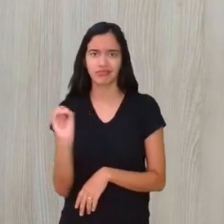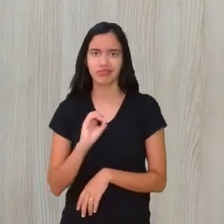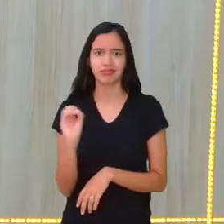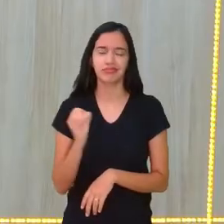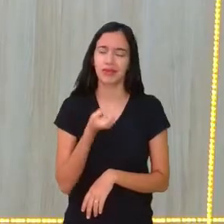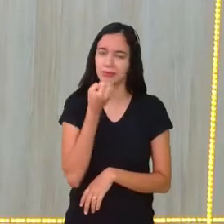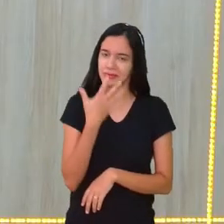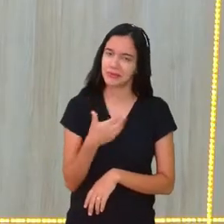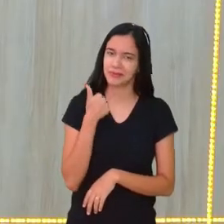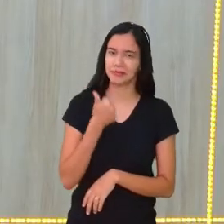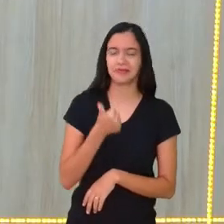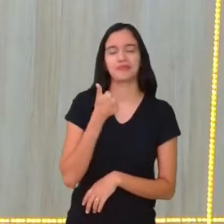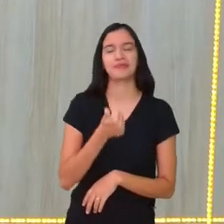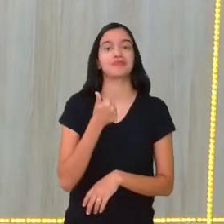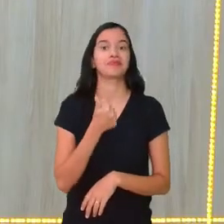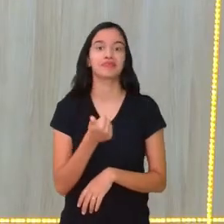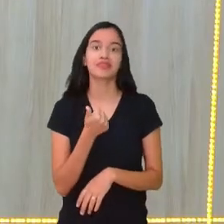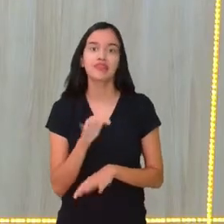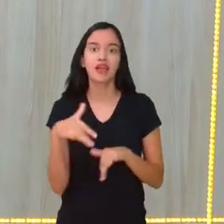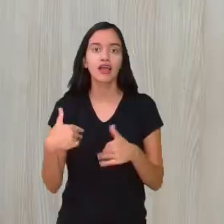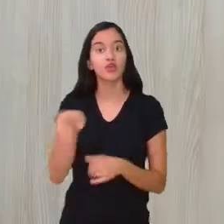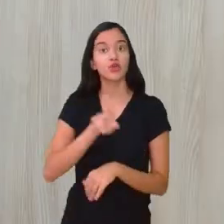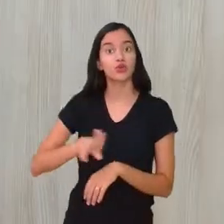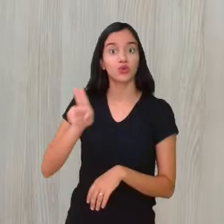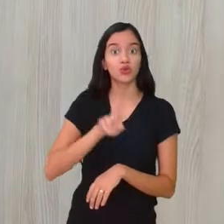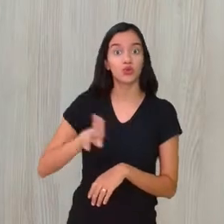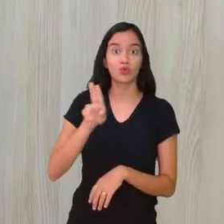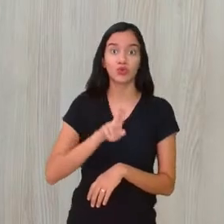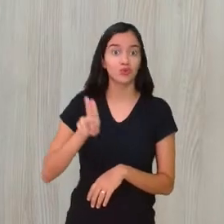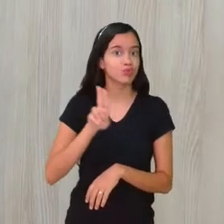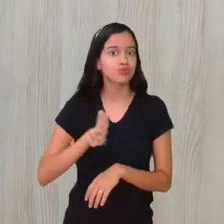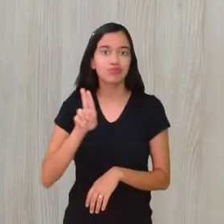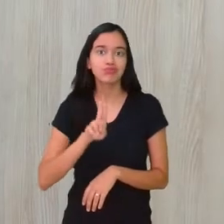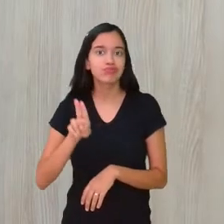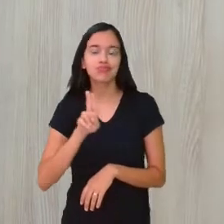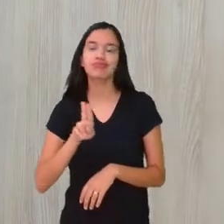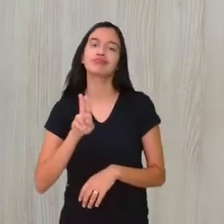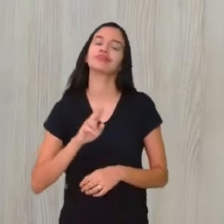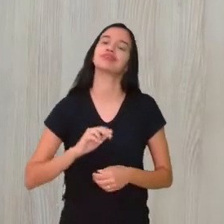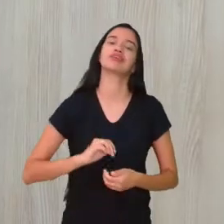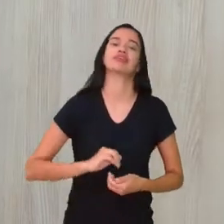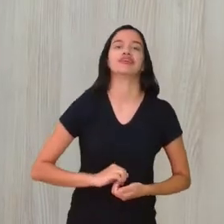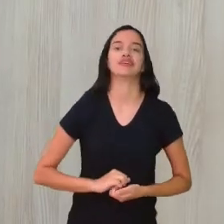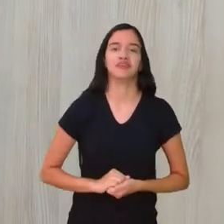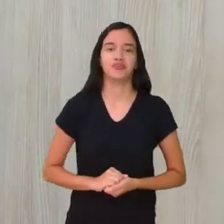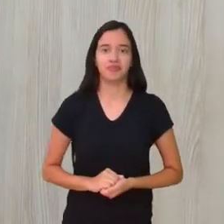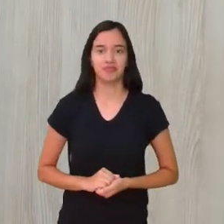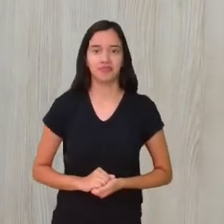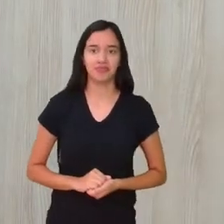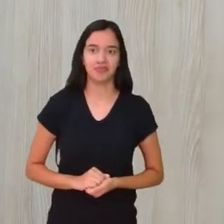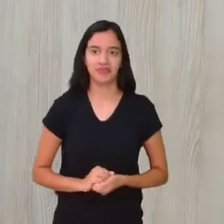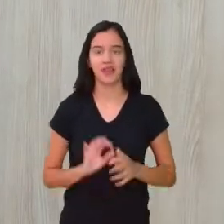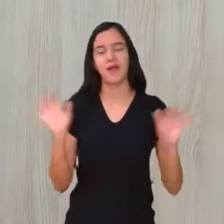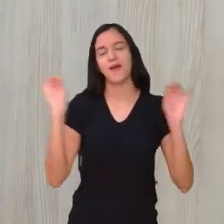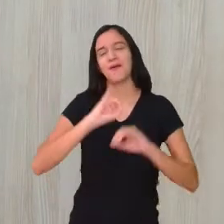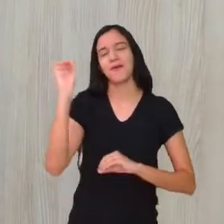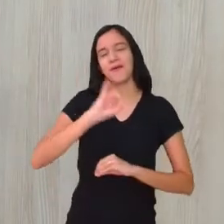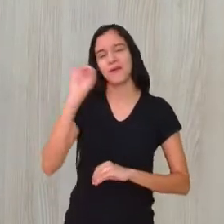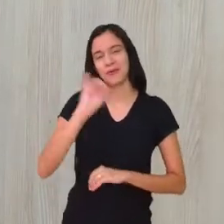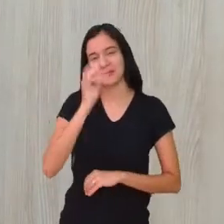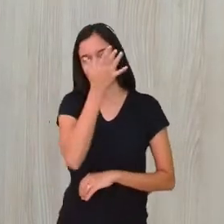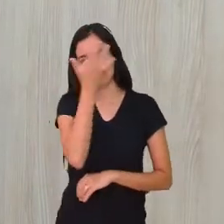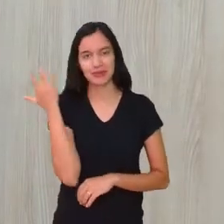Muito bem, Gini. Eles não usam black tie. Eles não usam black tie. Oi,